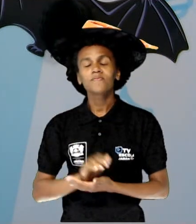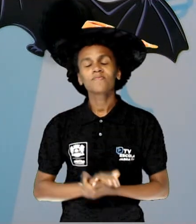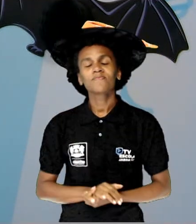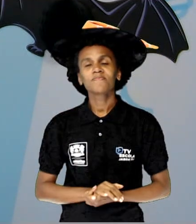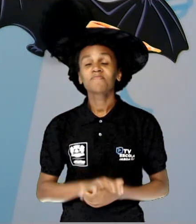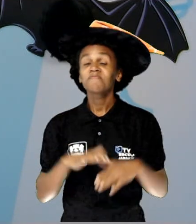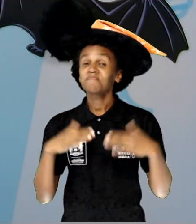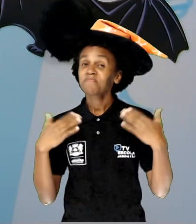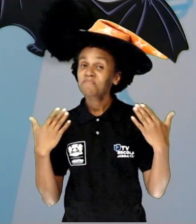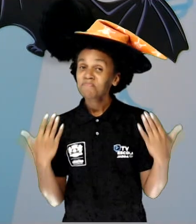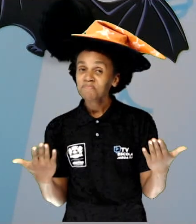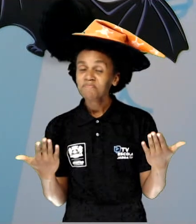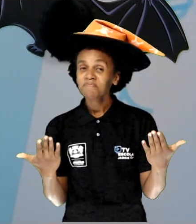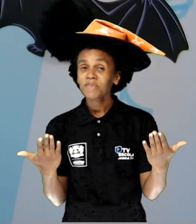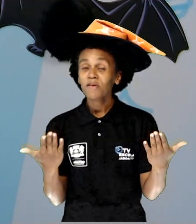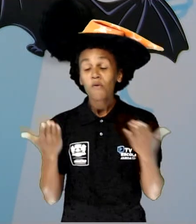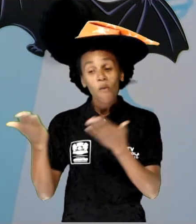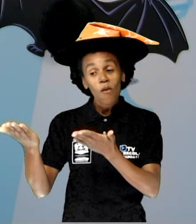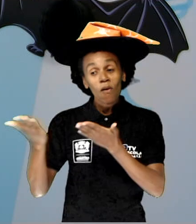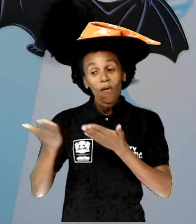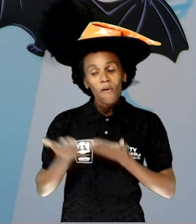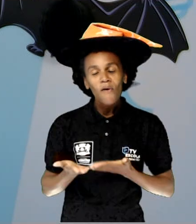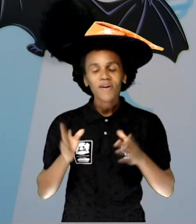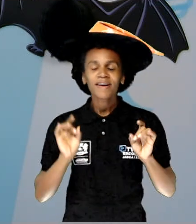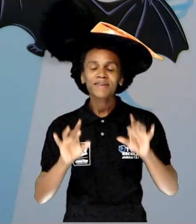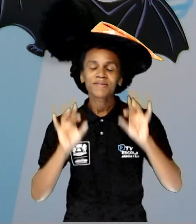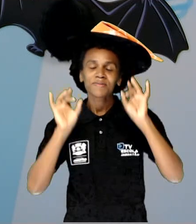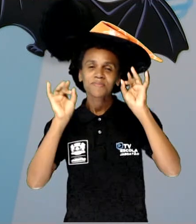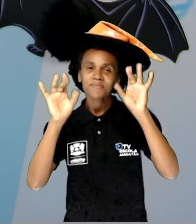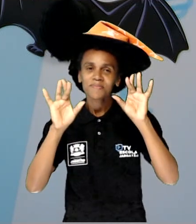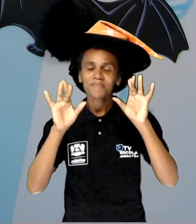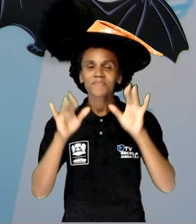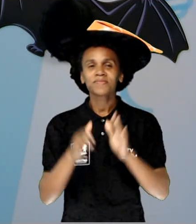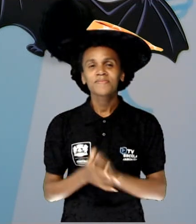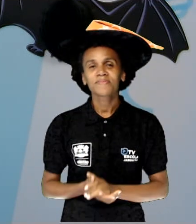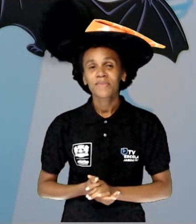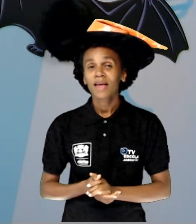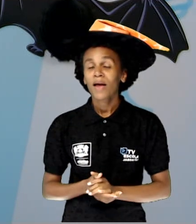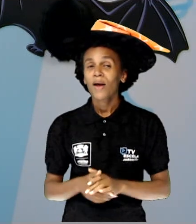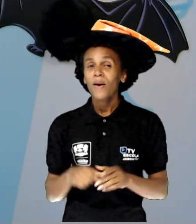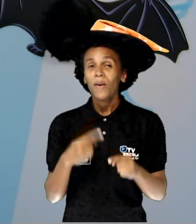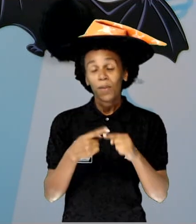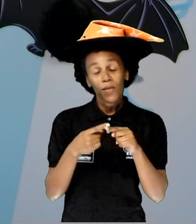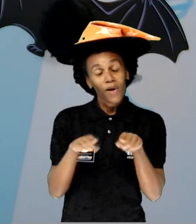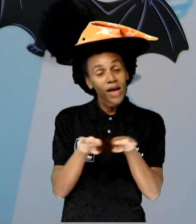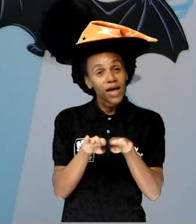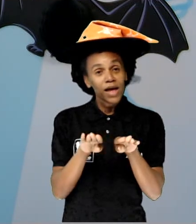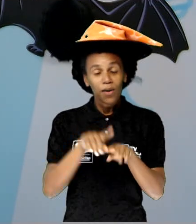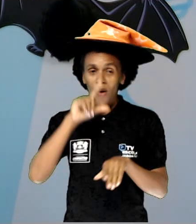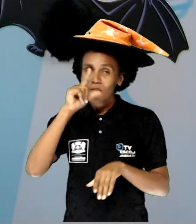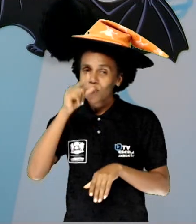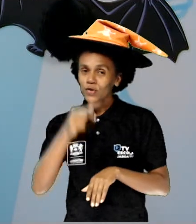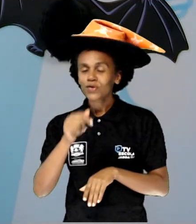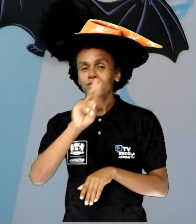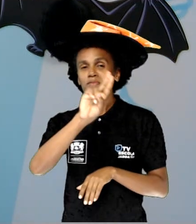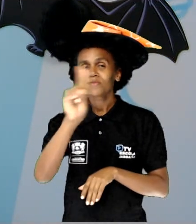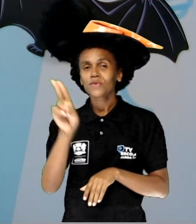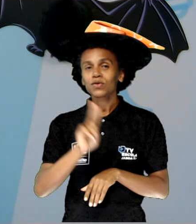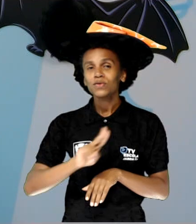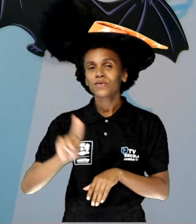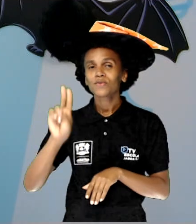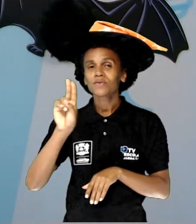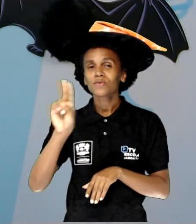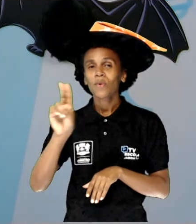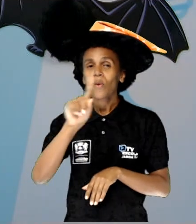ao nosso convidado especial porque assim como a bruxinha suzhou ele também é muito